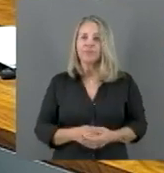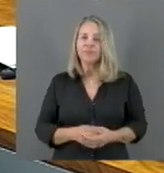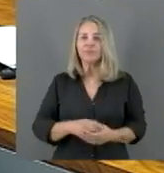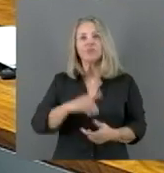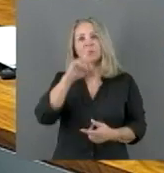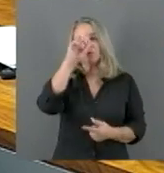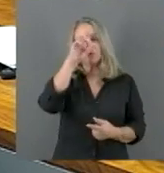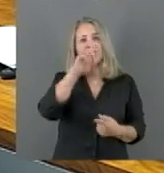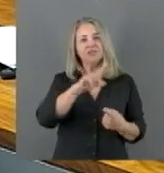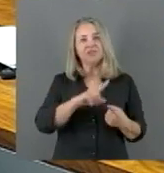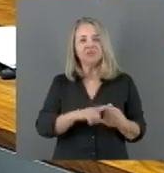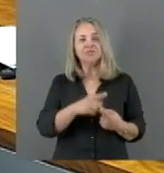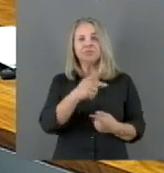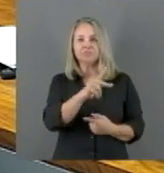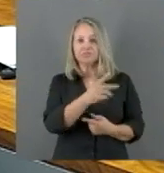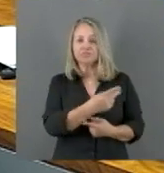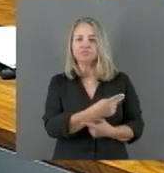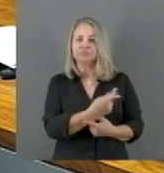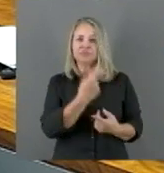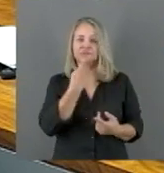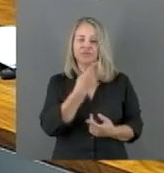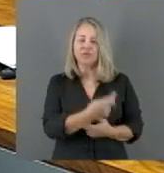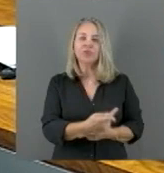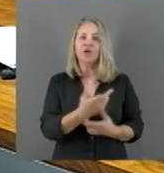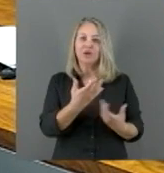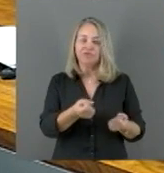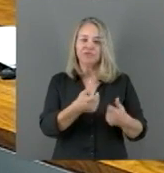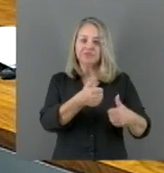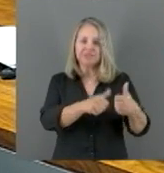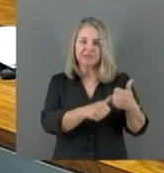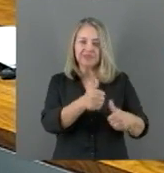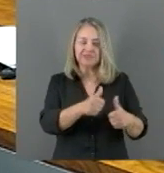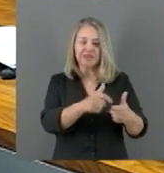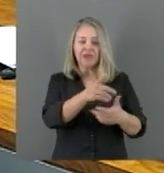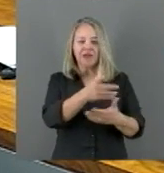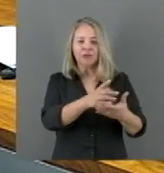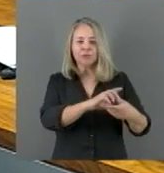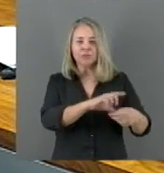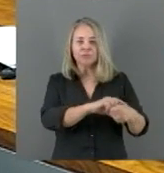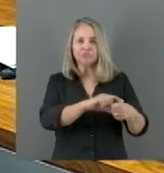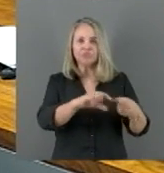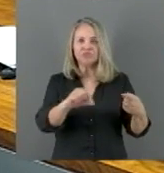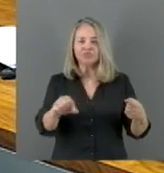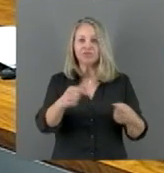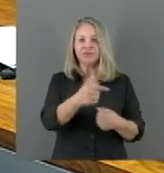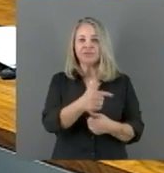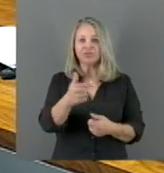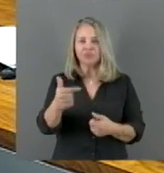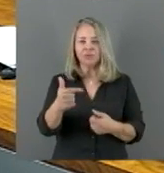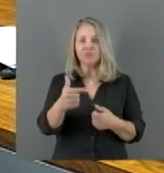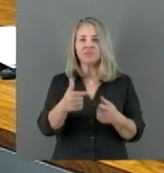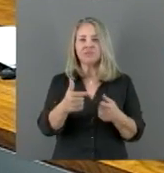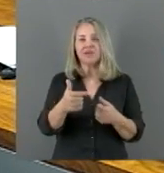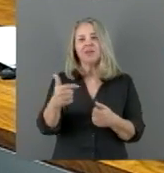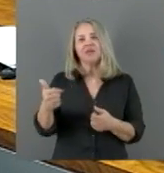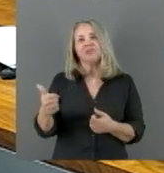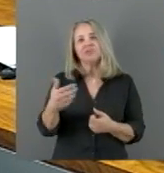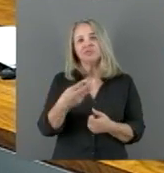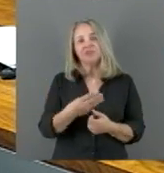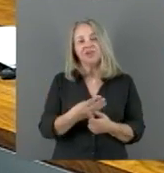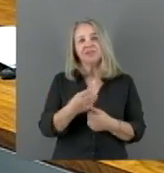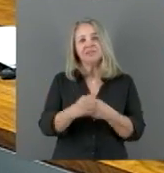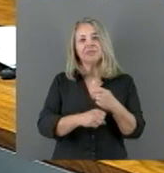Com a concordância de Vossa Excelência, vamos à análise. Nos termos do artigo 22, 1º, 23º da nossa